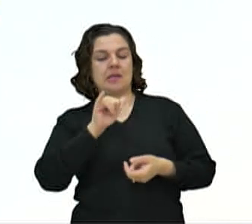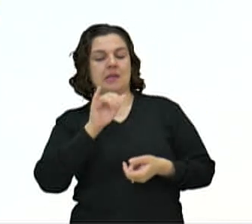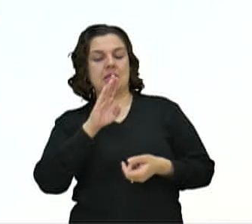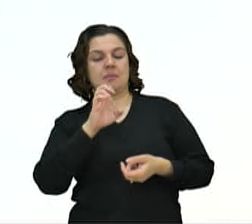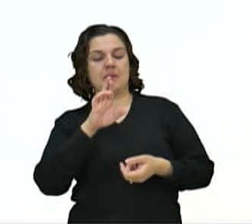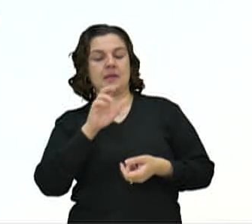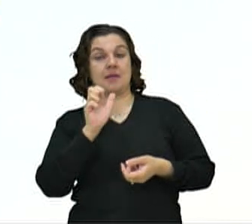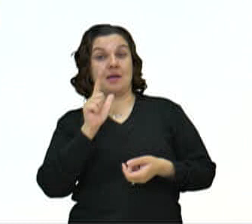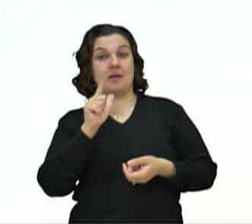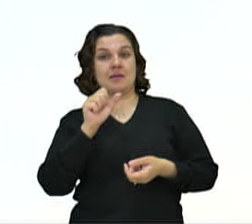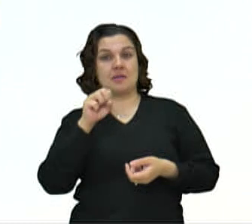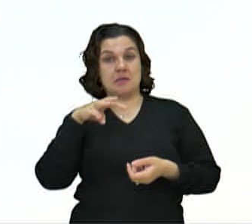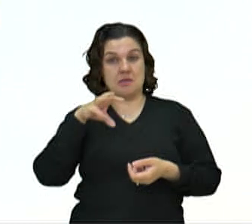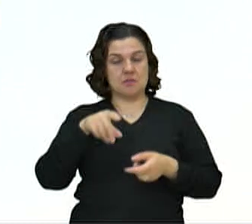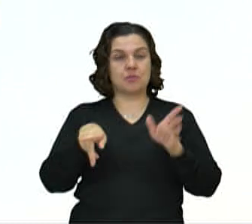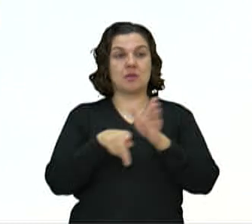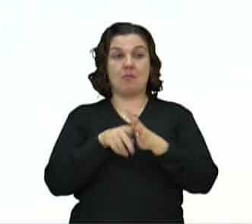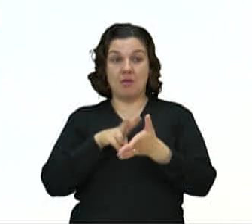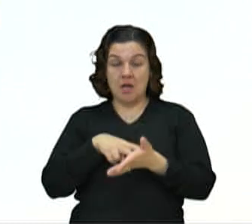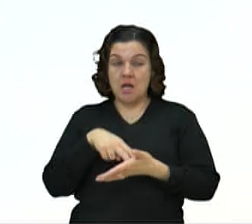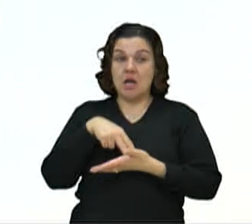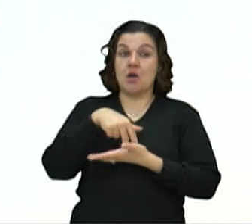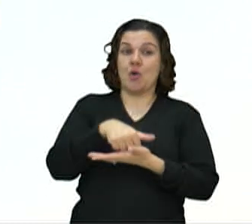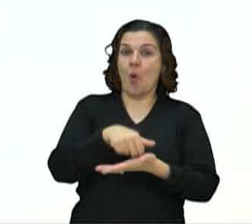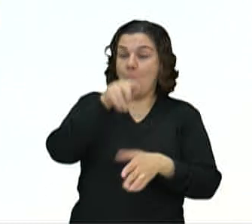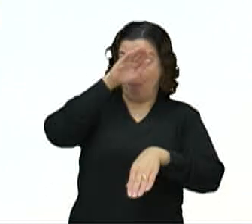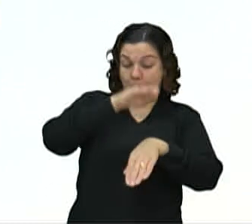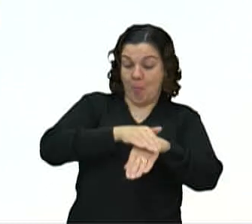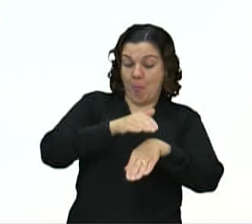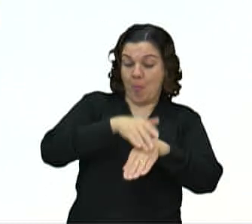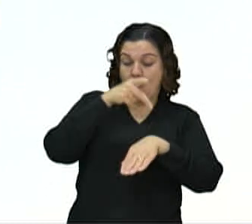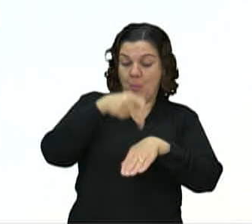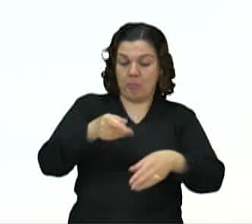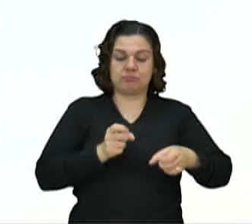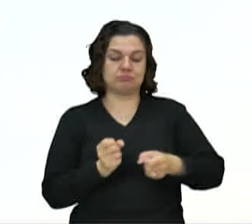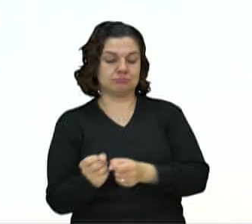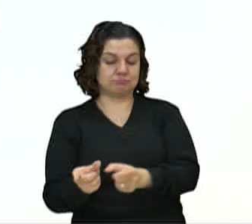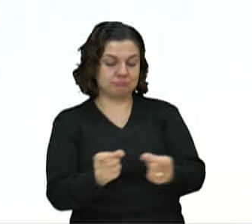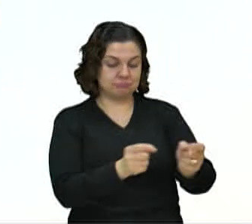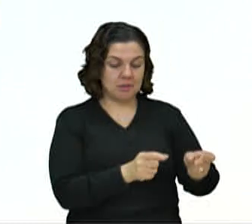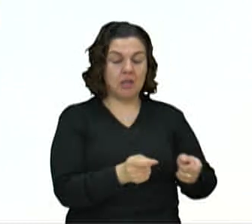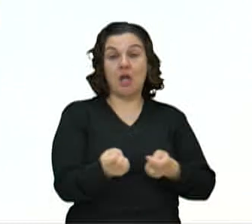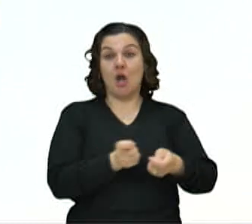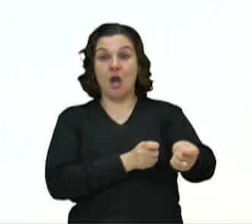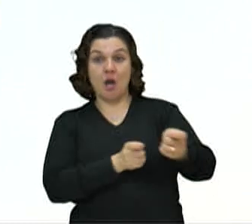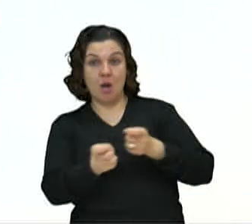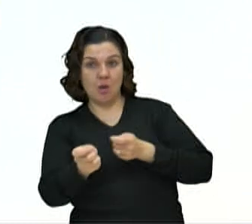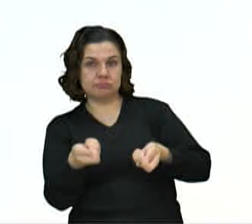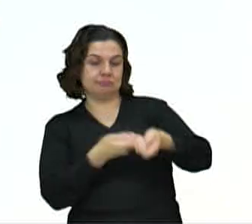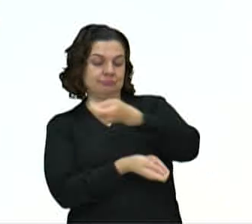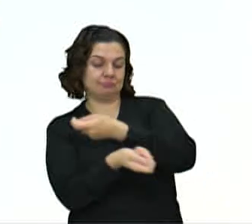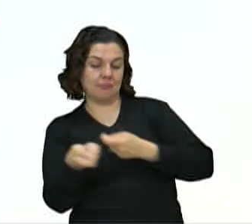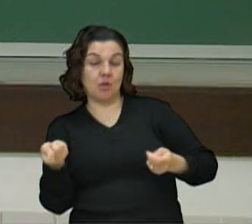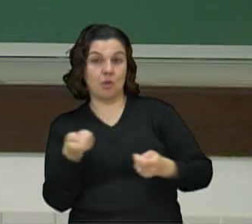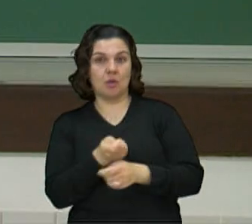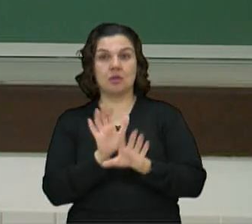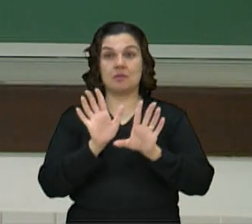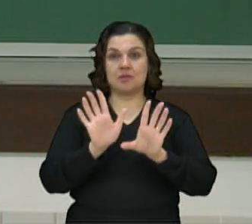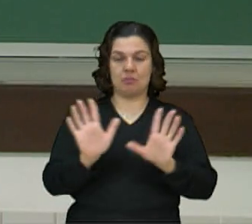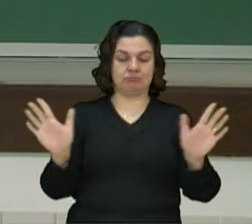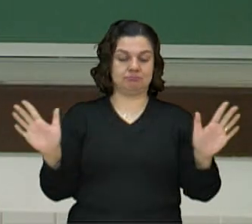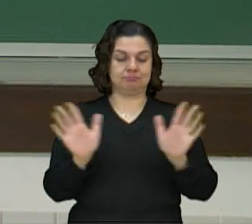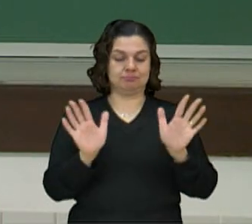livre mercado defende que o próprio mercado consumidor regularia a economia